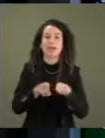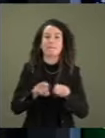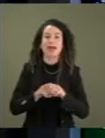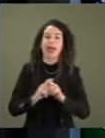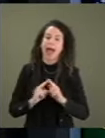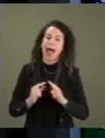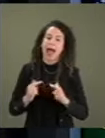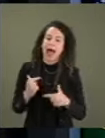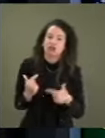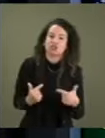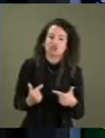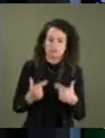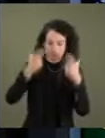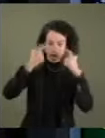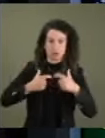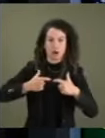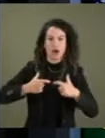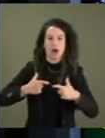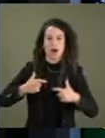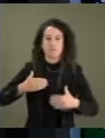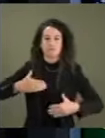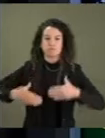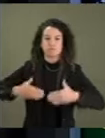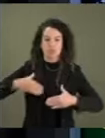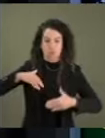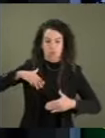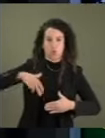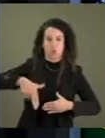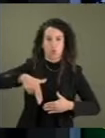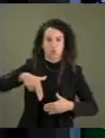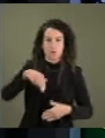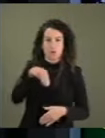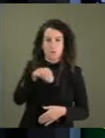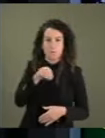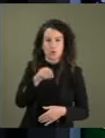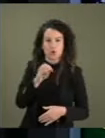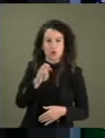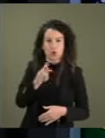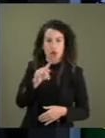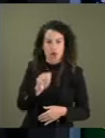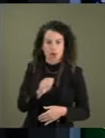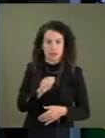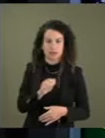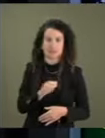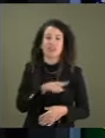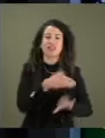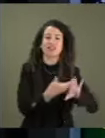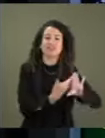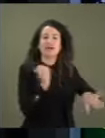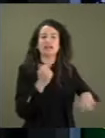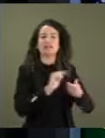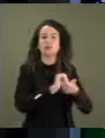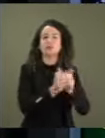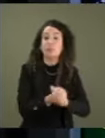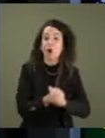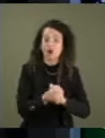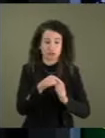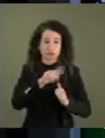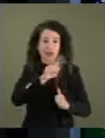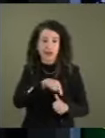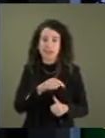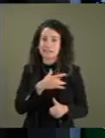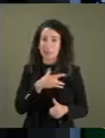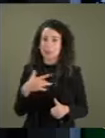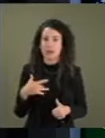motora. Esporte, esquece. Afasta do esporte, que é saudável. Só tem